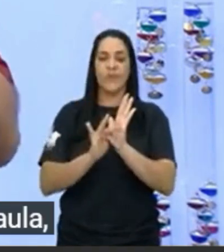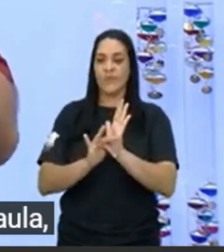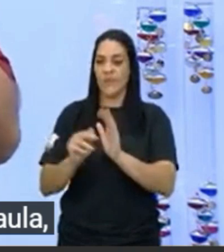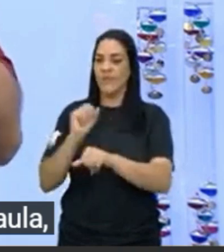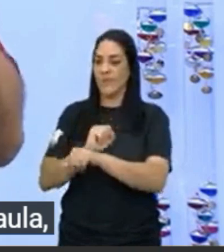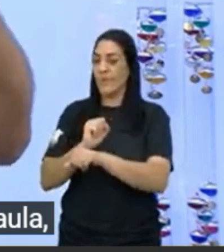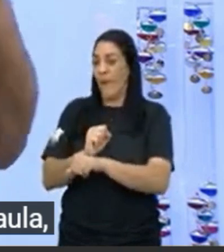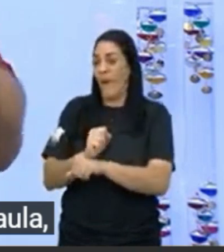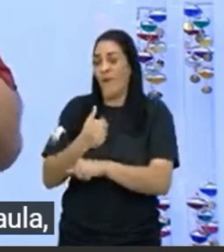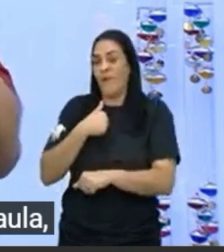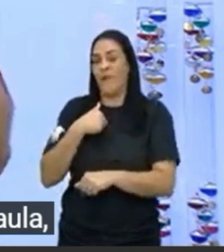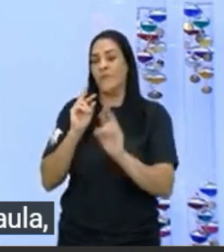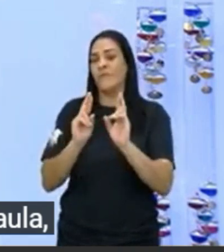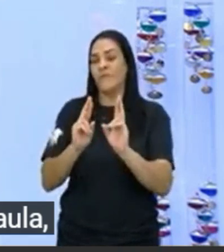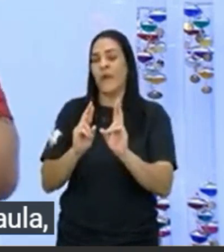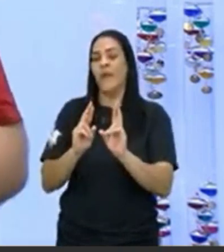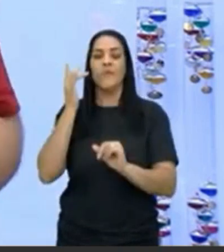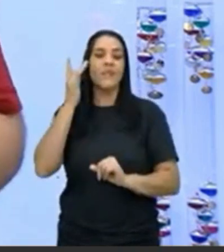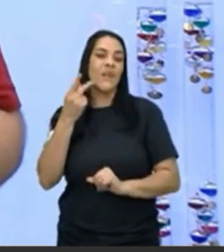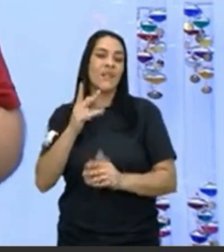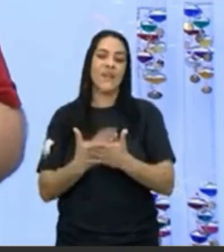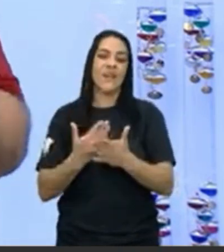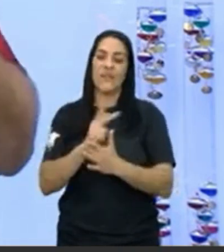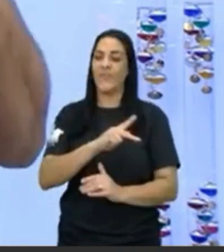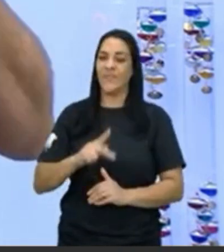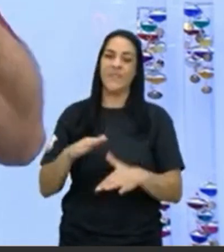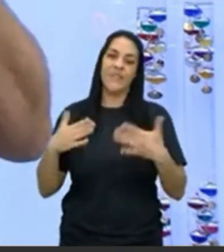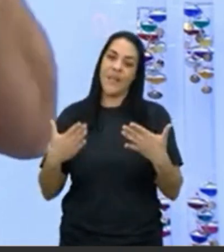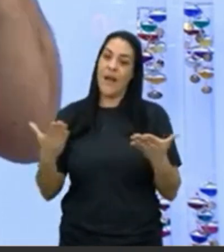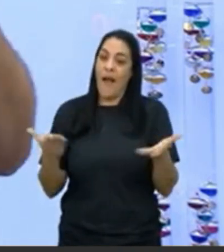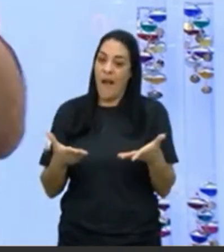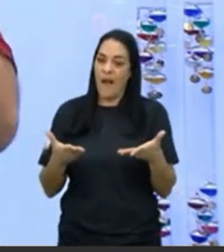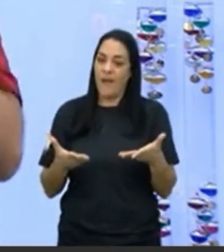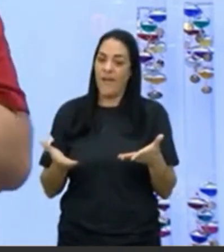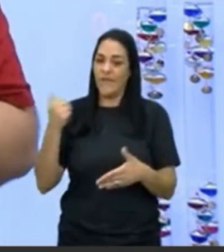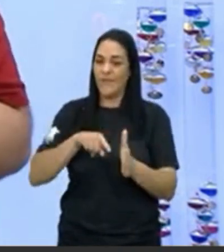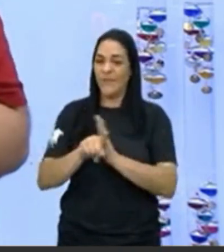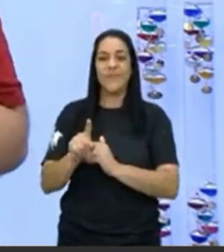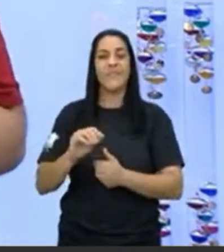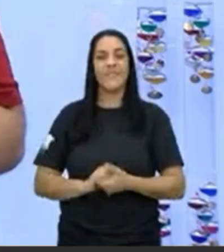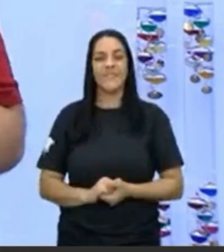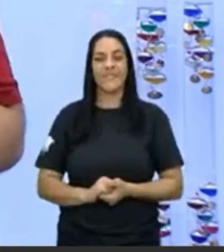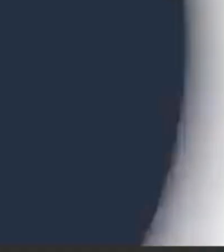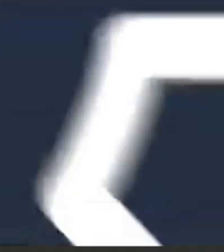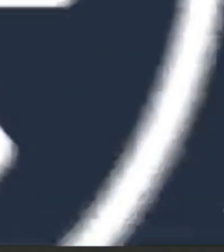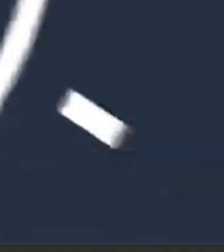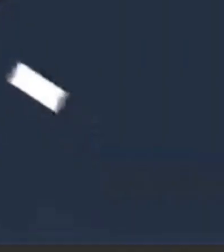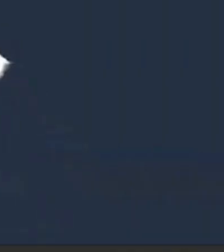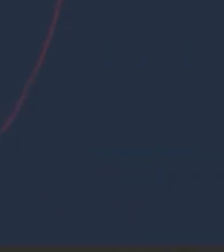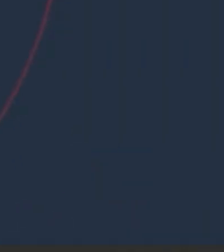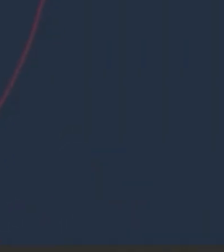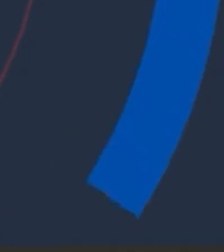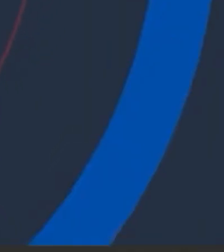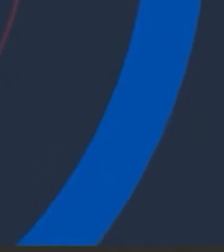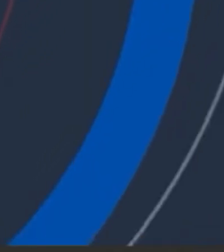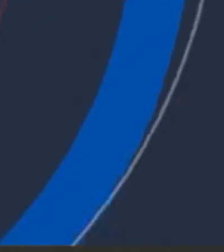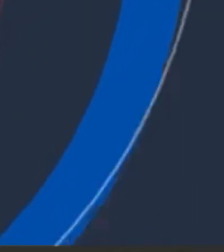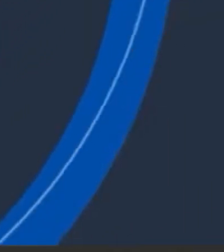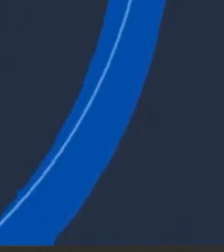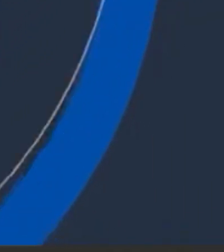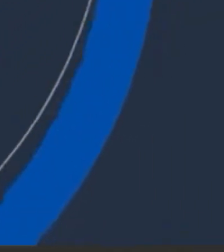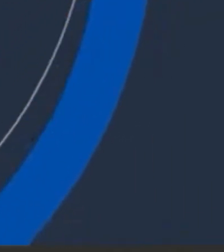e eu espero de verdade que isso facilite muito a sua aula, hein, professor? E agora, vamos às perguntas.